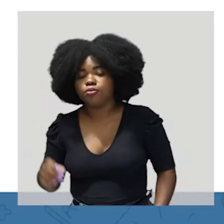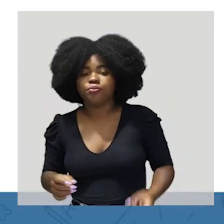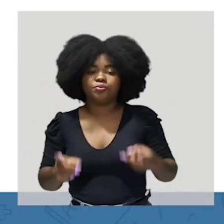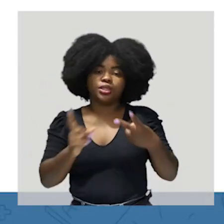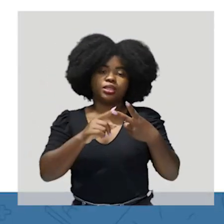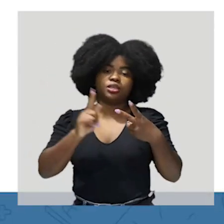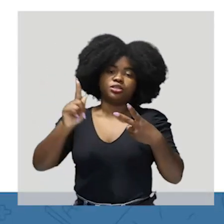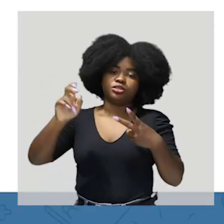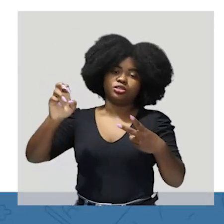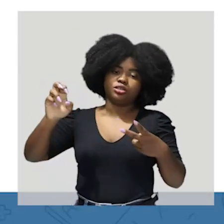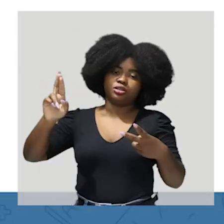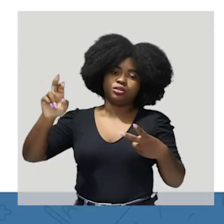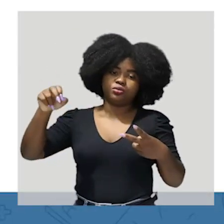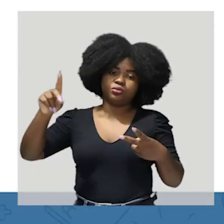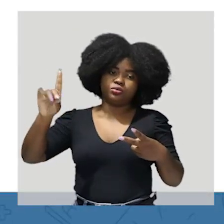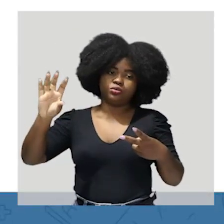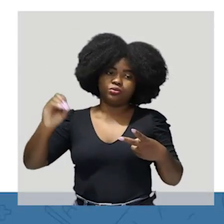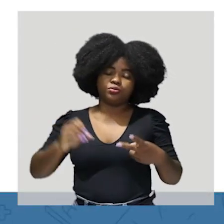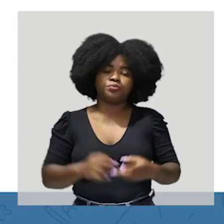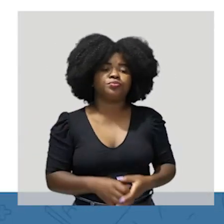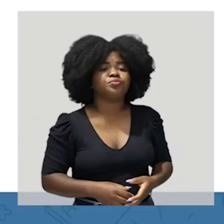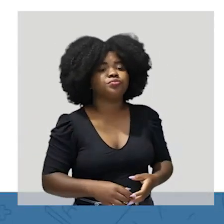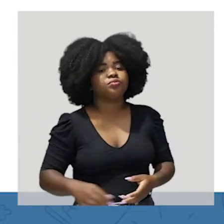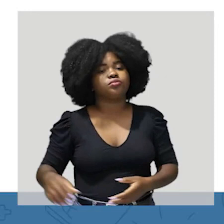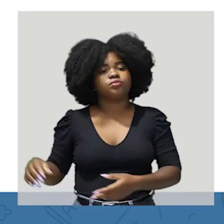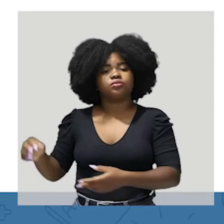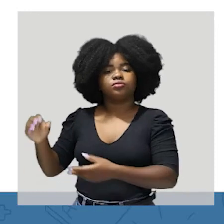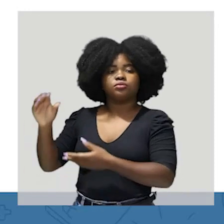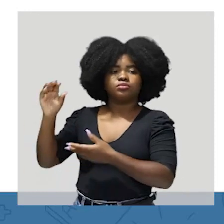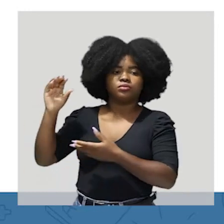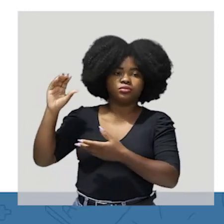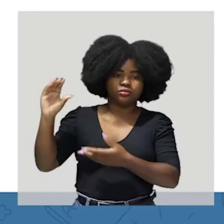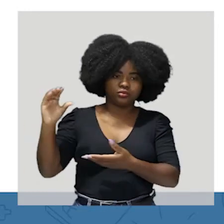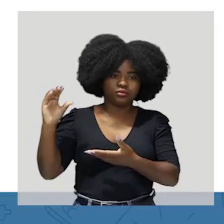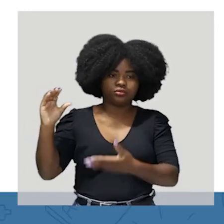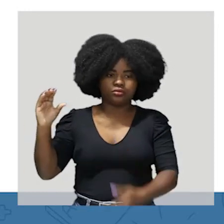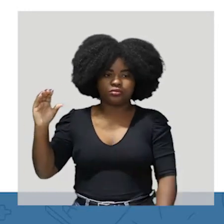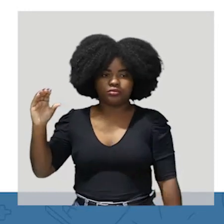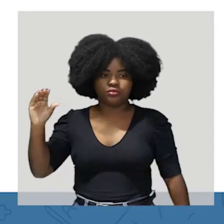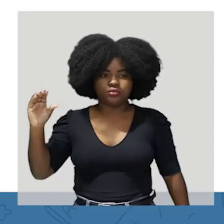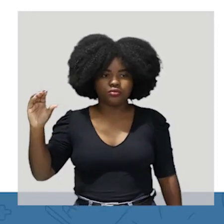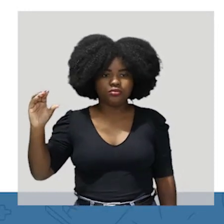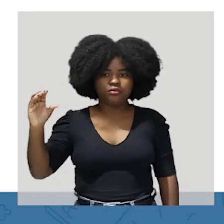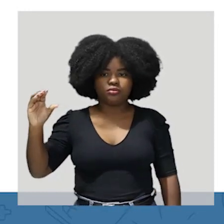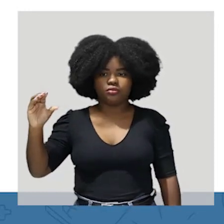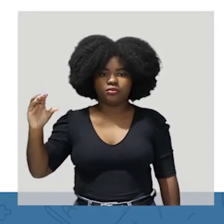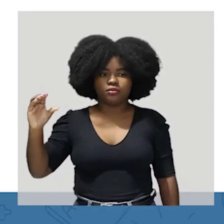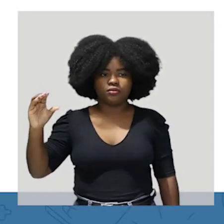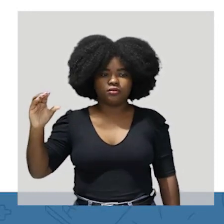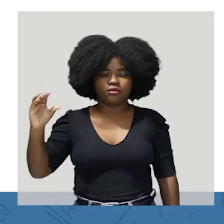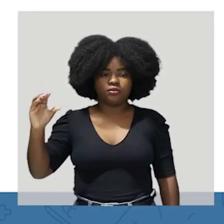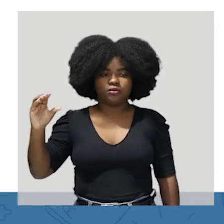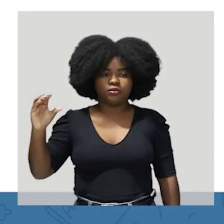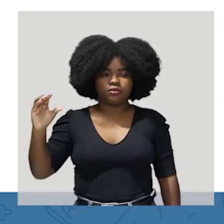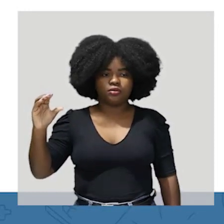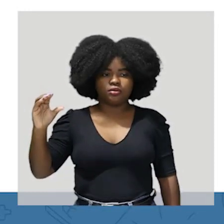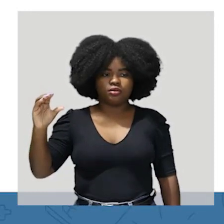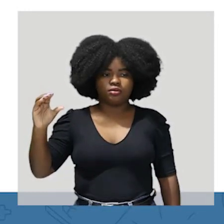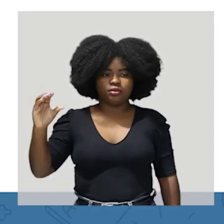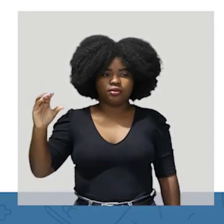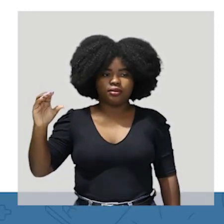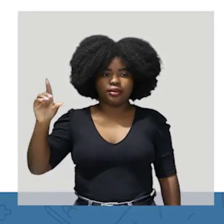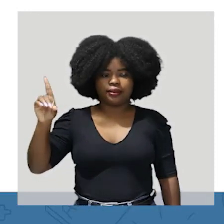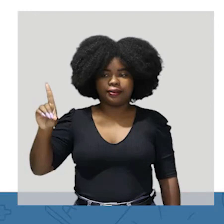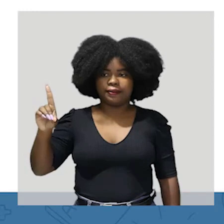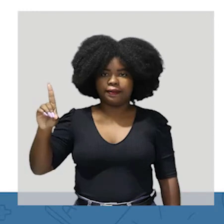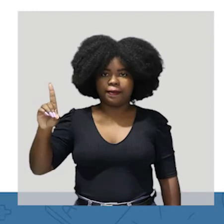gramaticais predominância do Tom poético né Aí vem para a função da linguagem né função poética